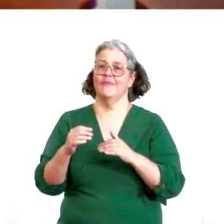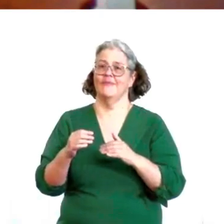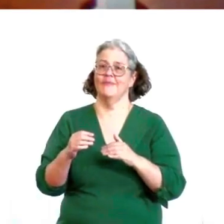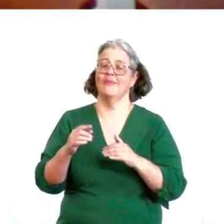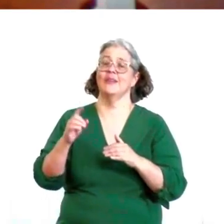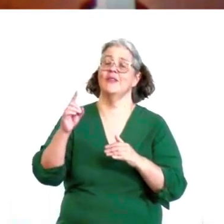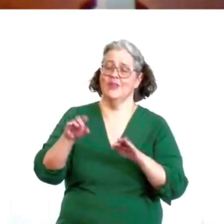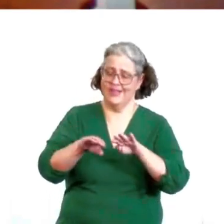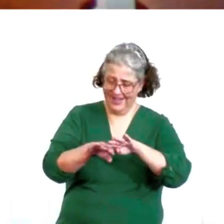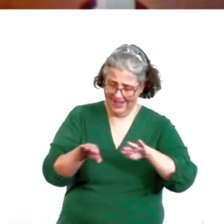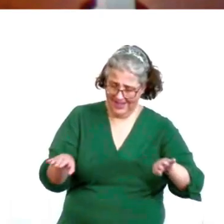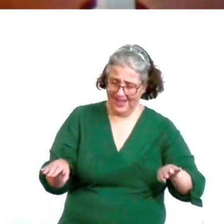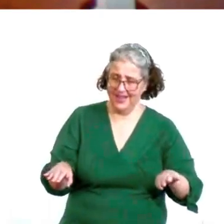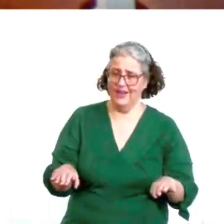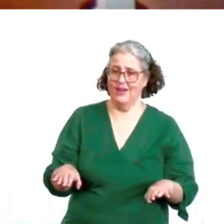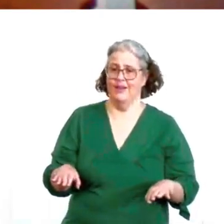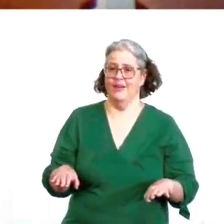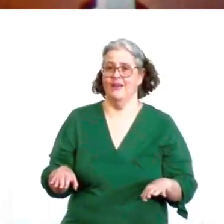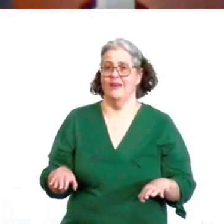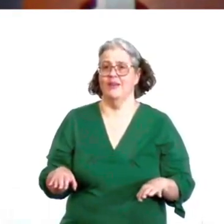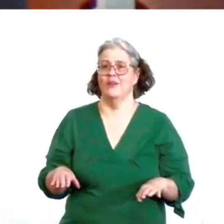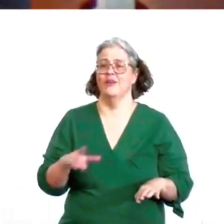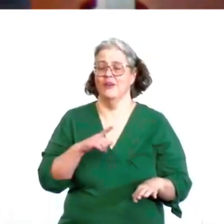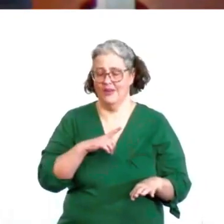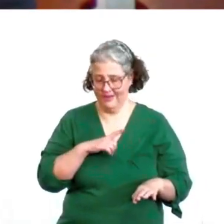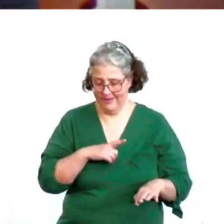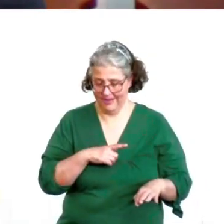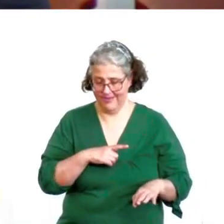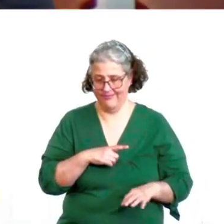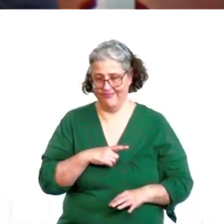separada, e você terá essa coroa,